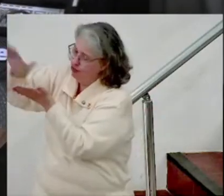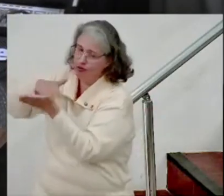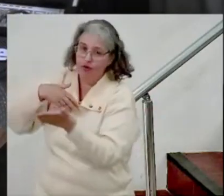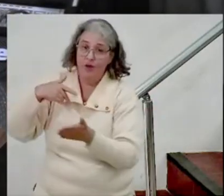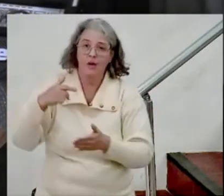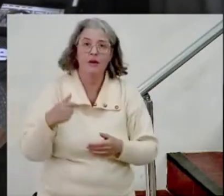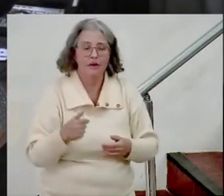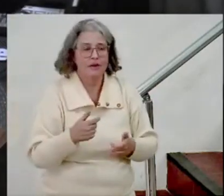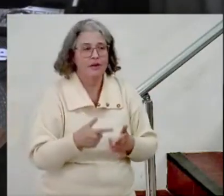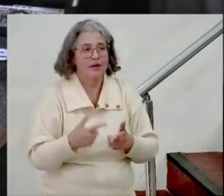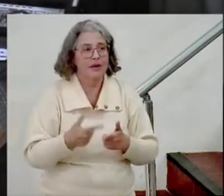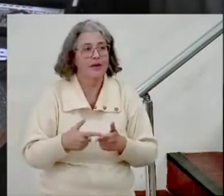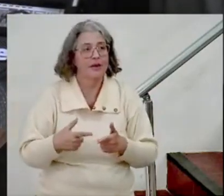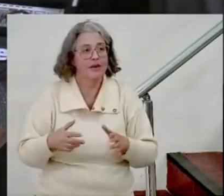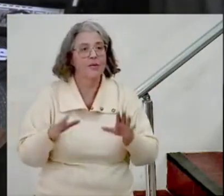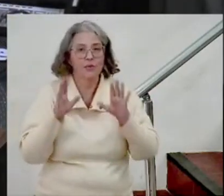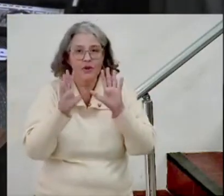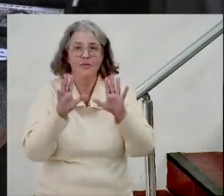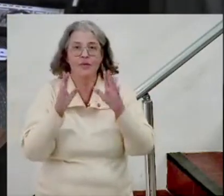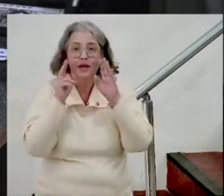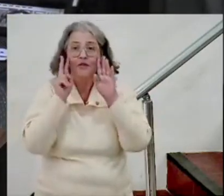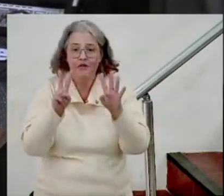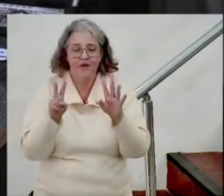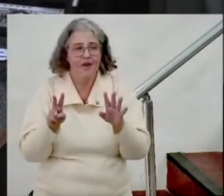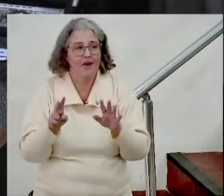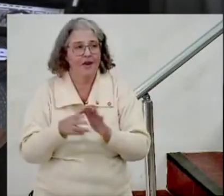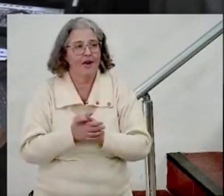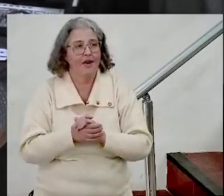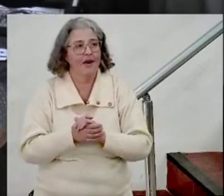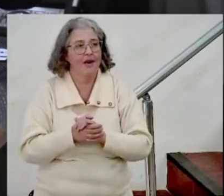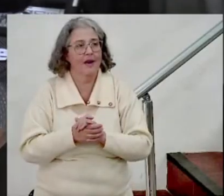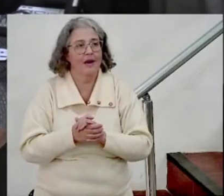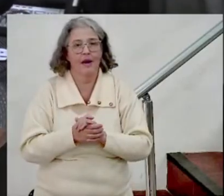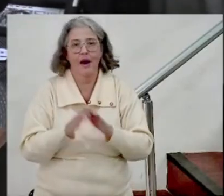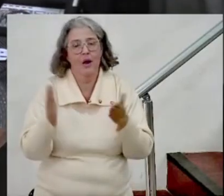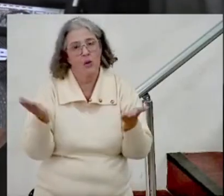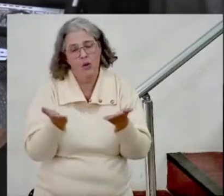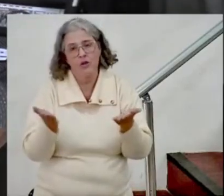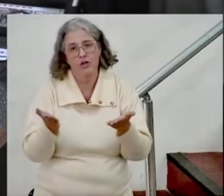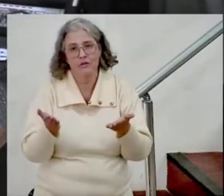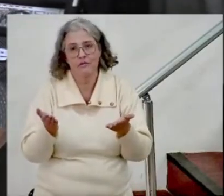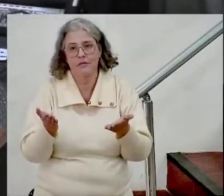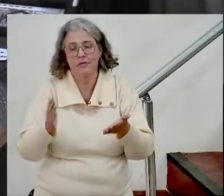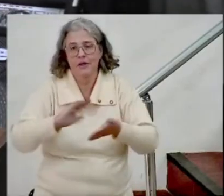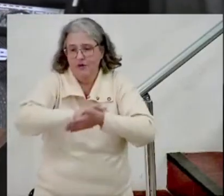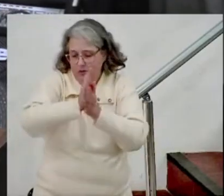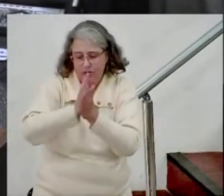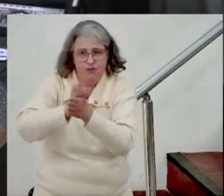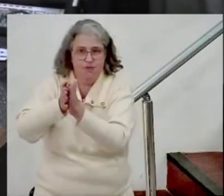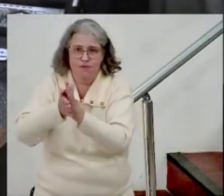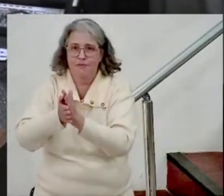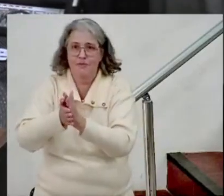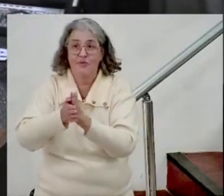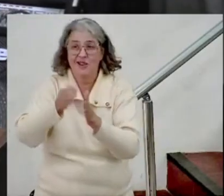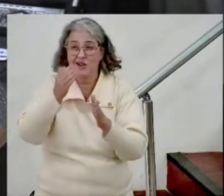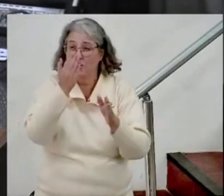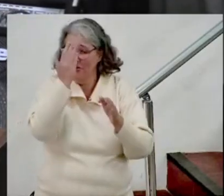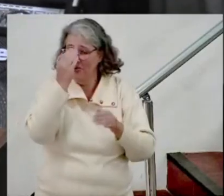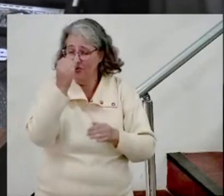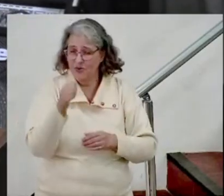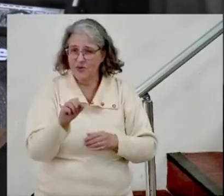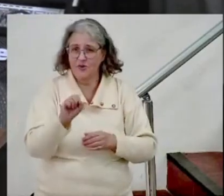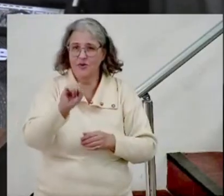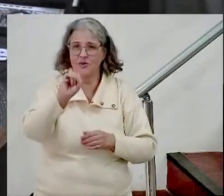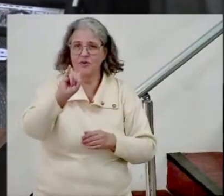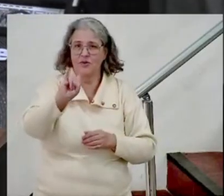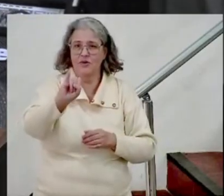uma reconstrução digital daquilo. Infelizmente, as ruínas foram destruídas nos últimos anos pelo Estado Islâmico, por volta de